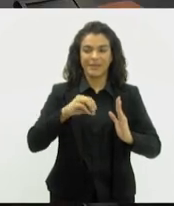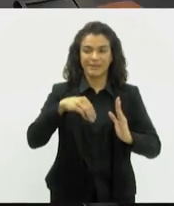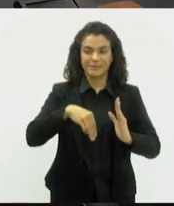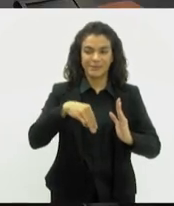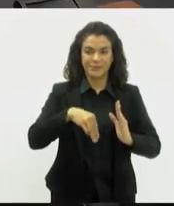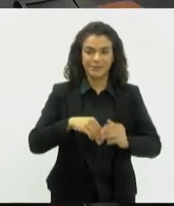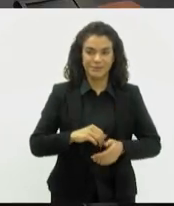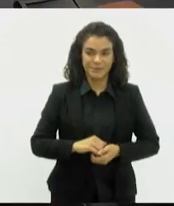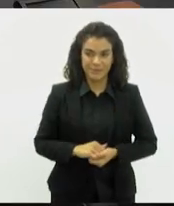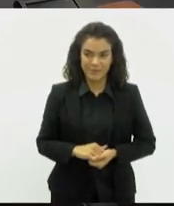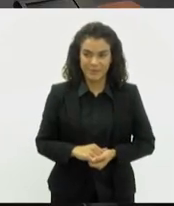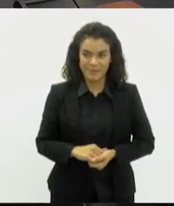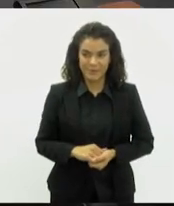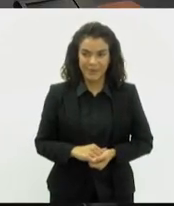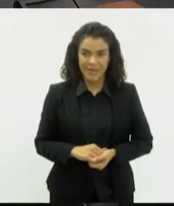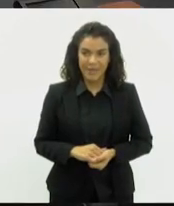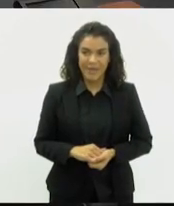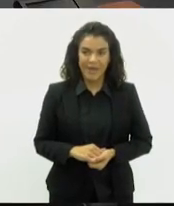Quer presidir?